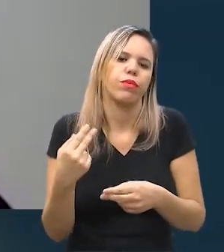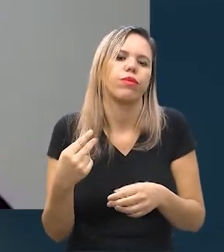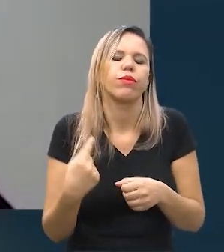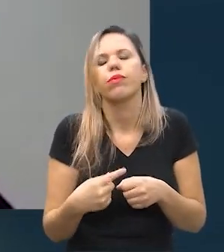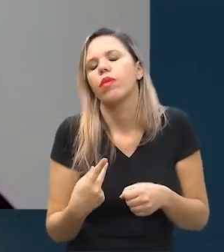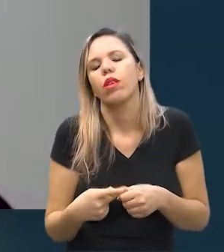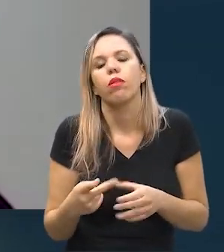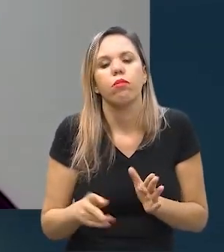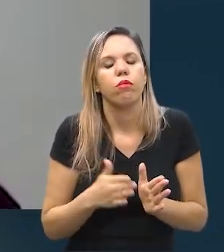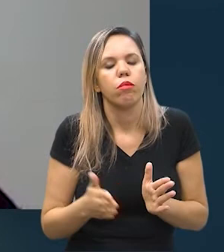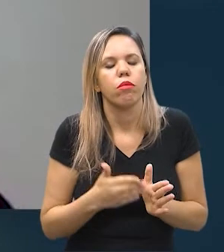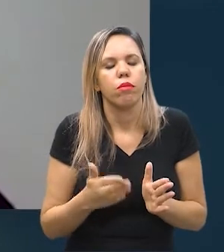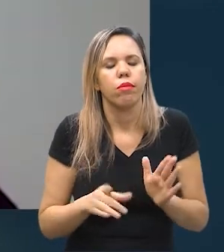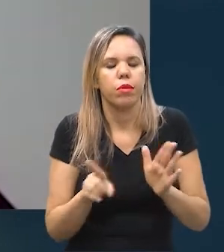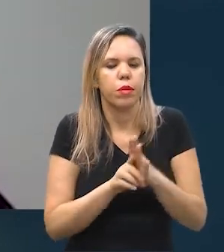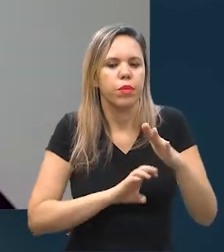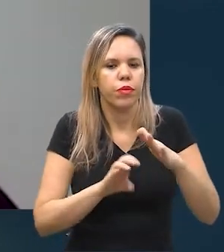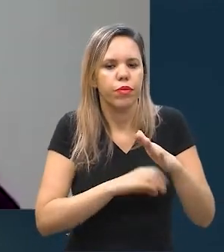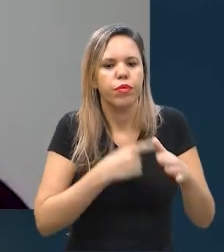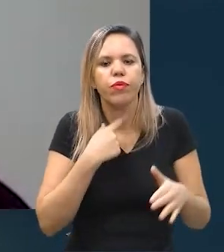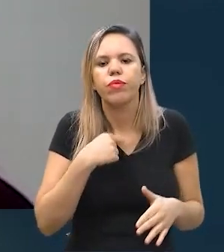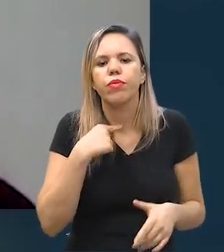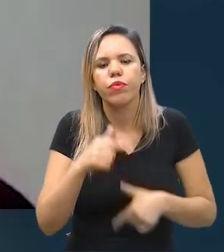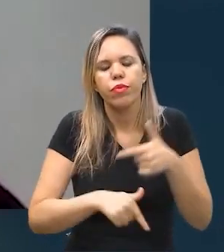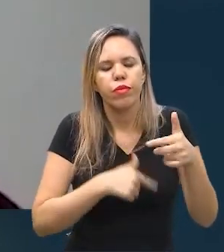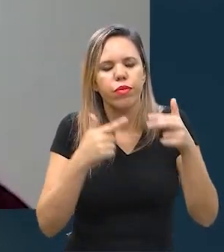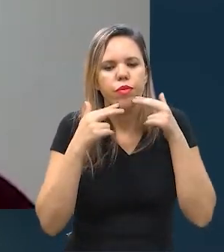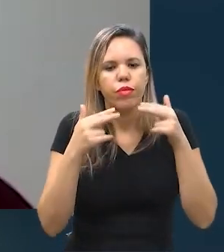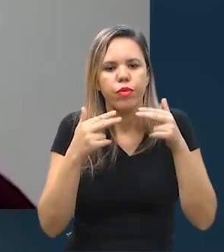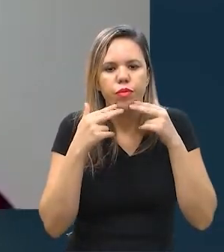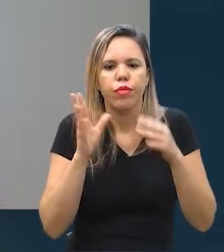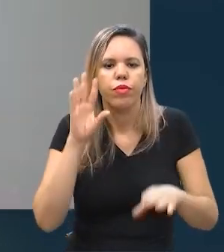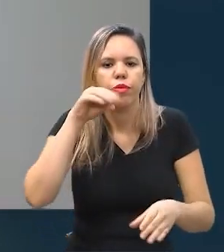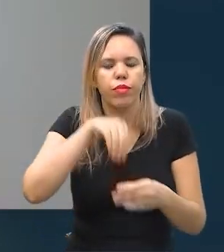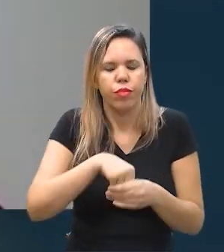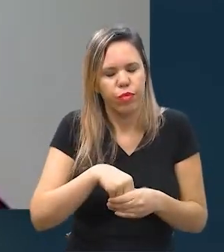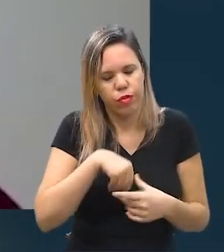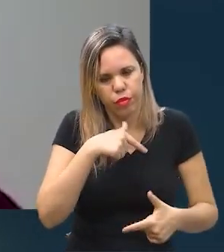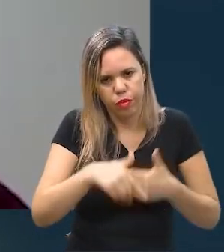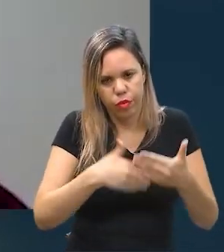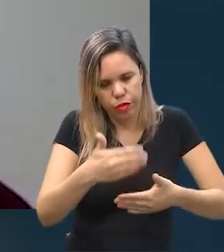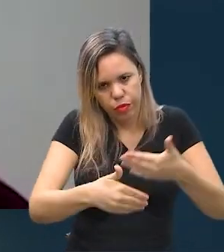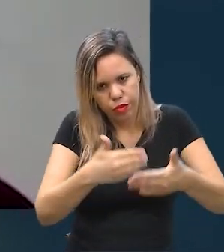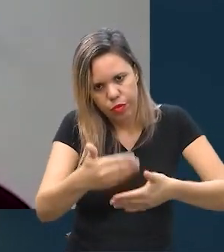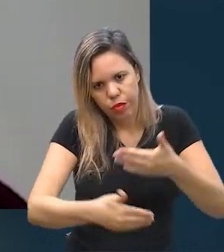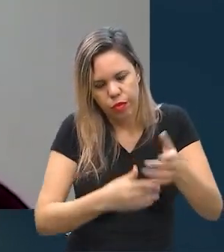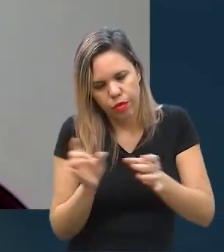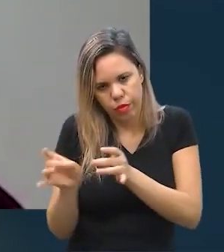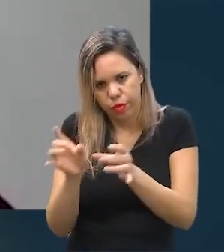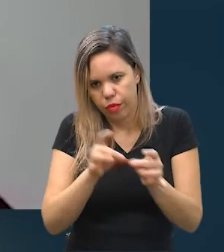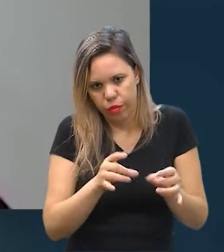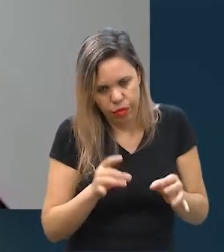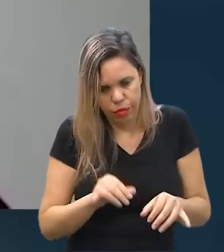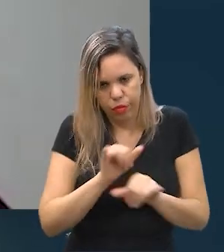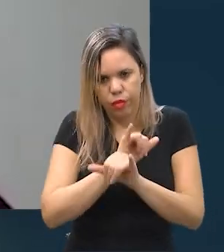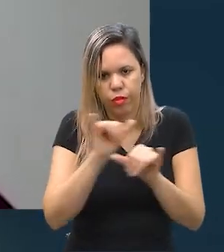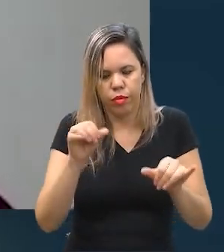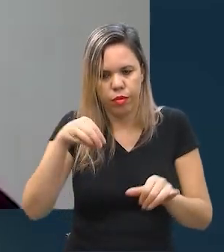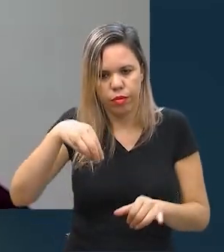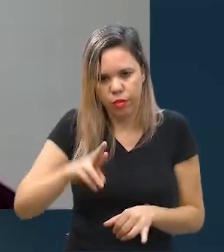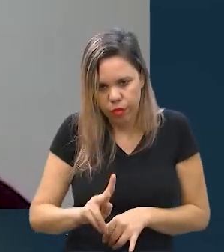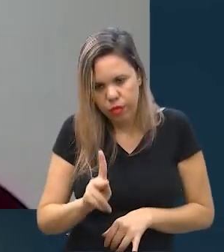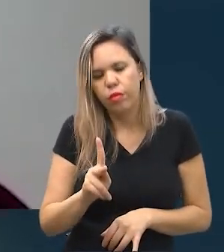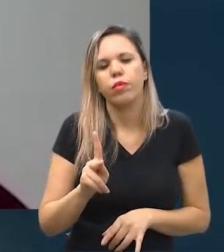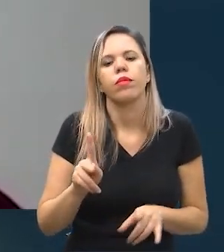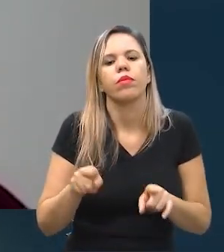produtores, para esses empresários que desejam trabalhar a inovação dentro dos processos, dentro das vendas, do marketing,